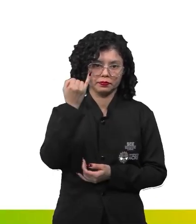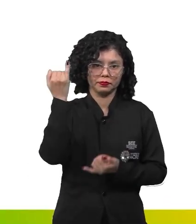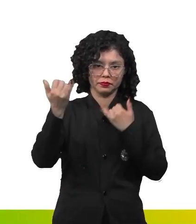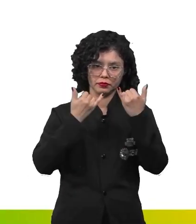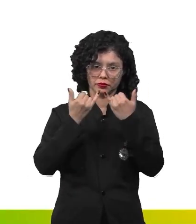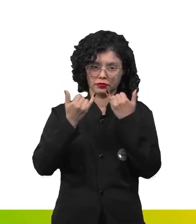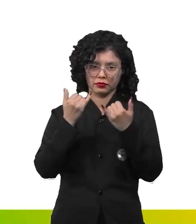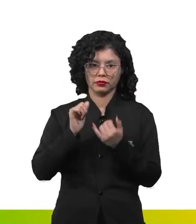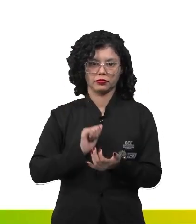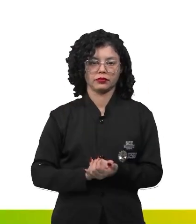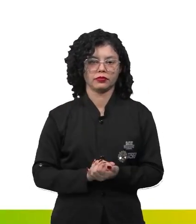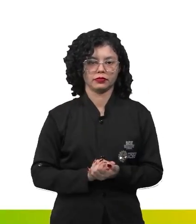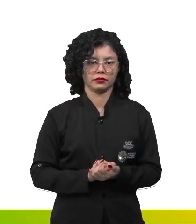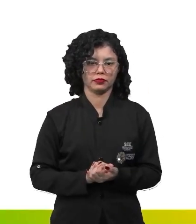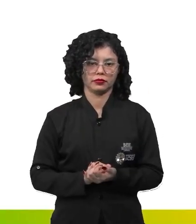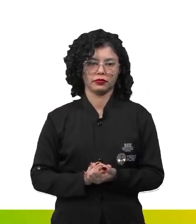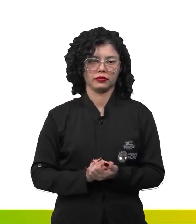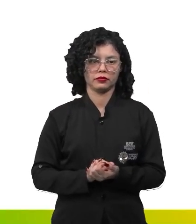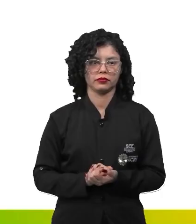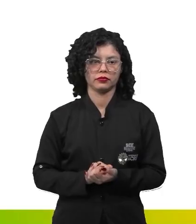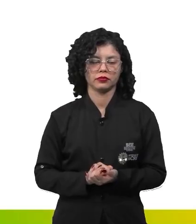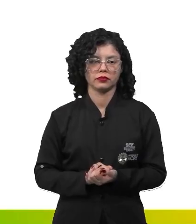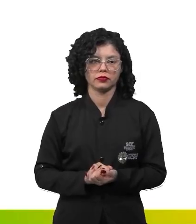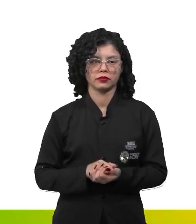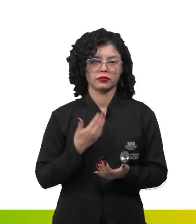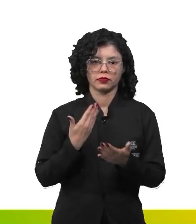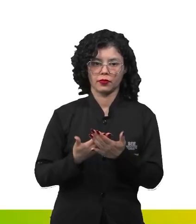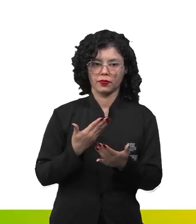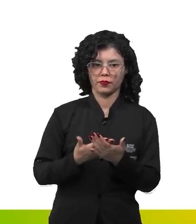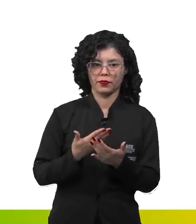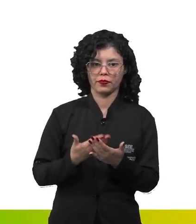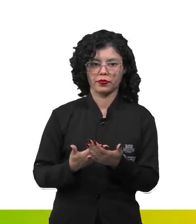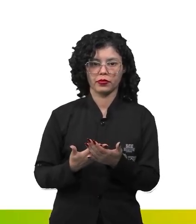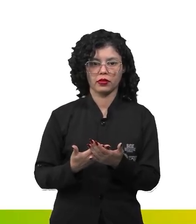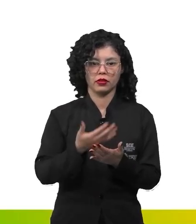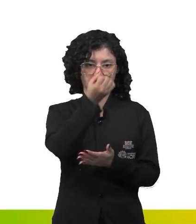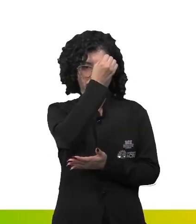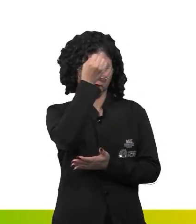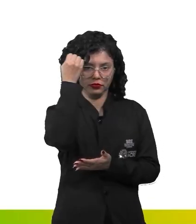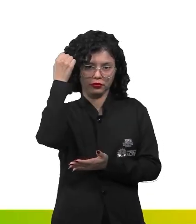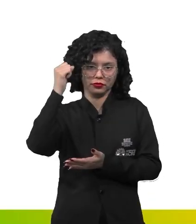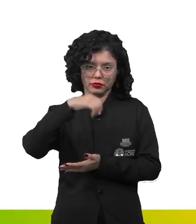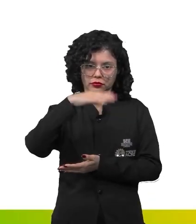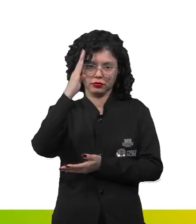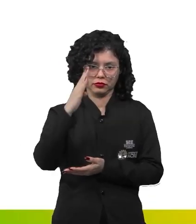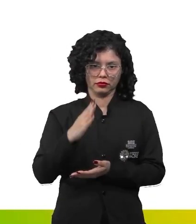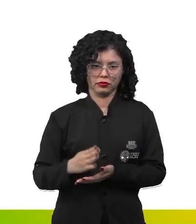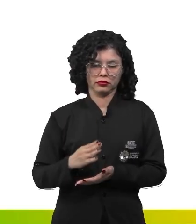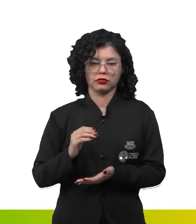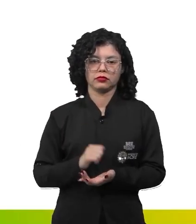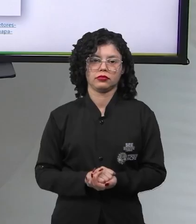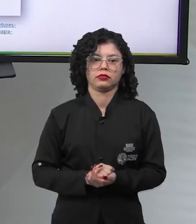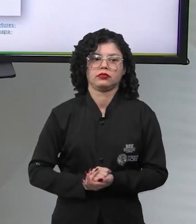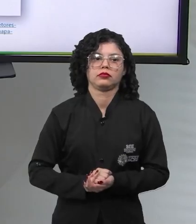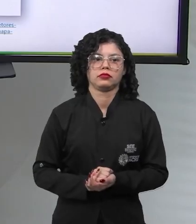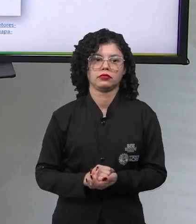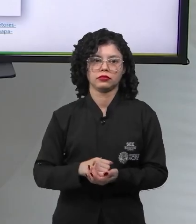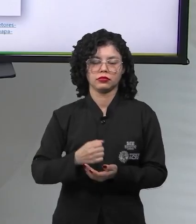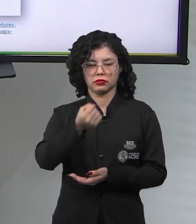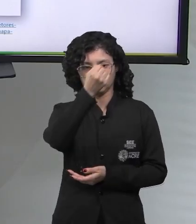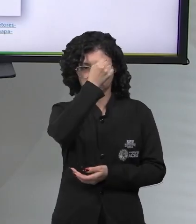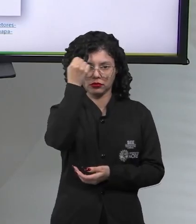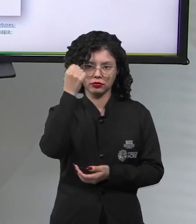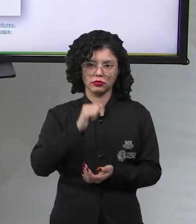informação bastante importante, que os estudos sociológicos no Brasil, ou seja, uma